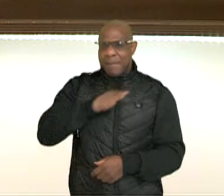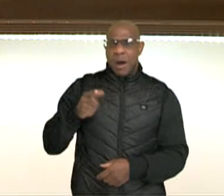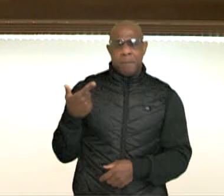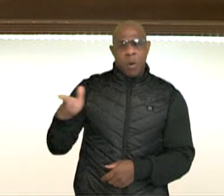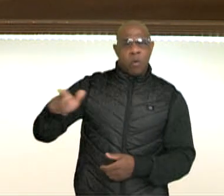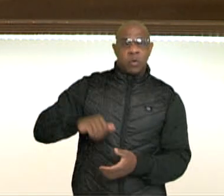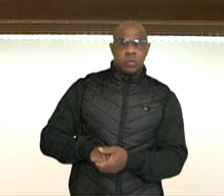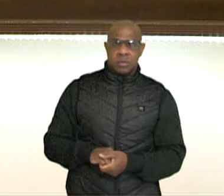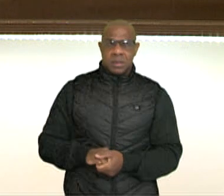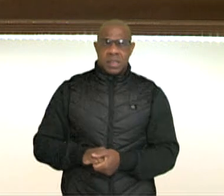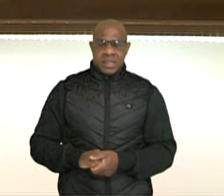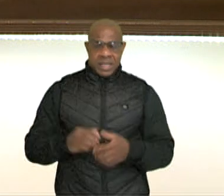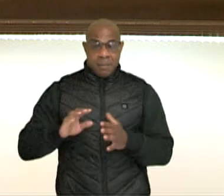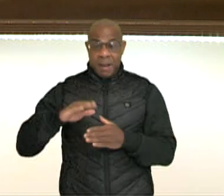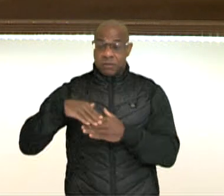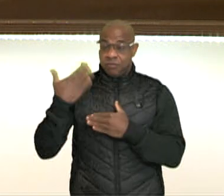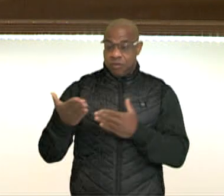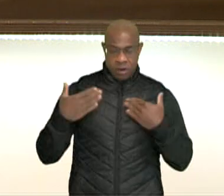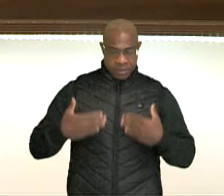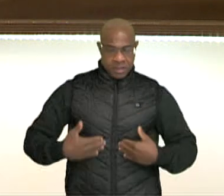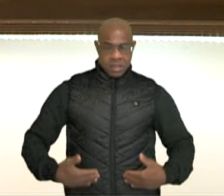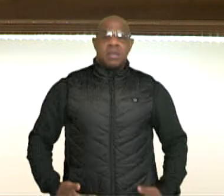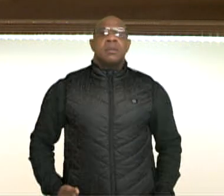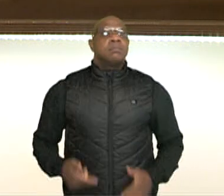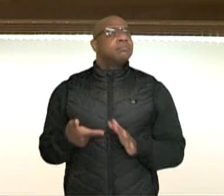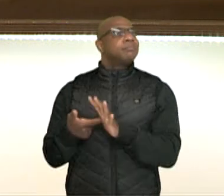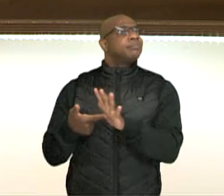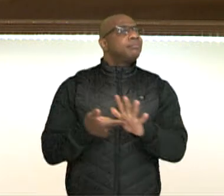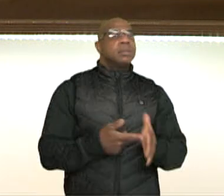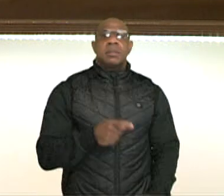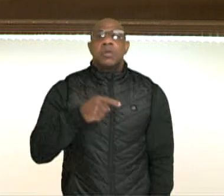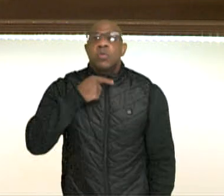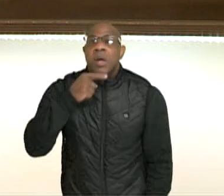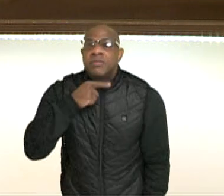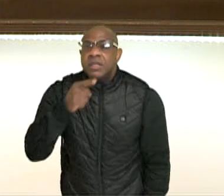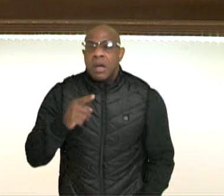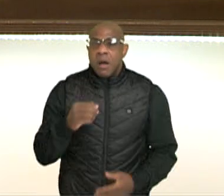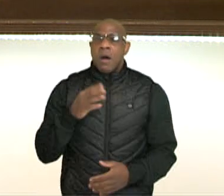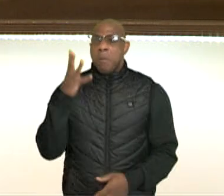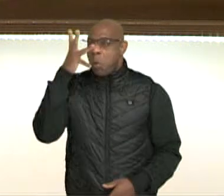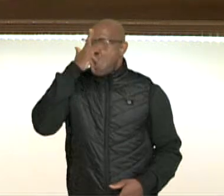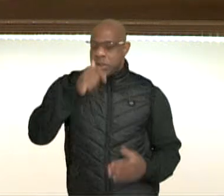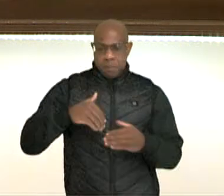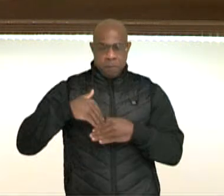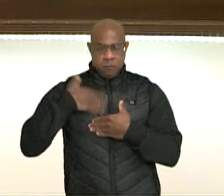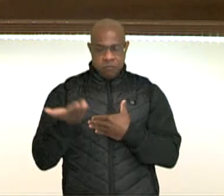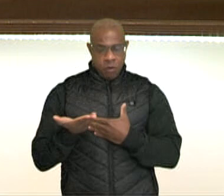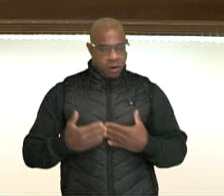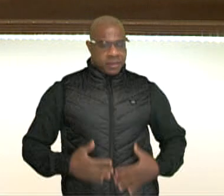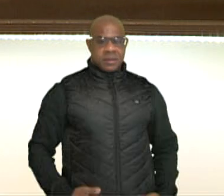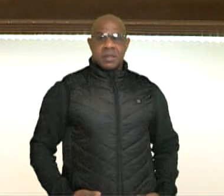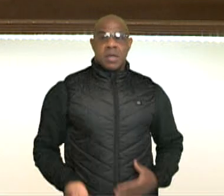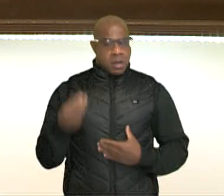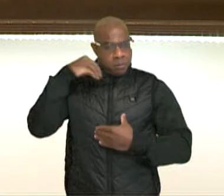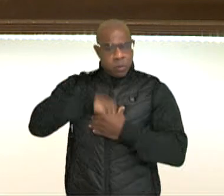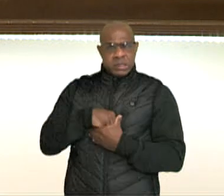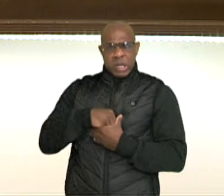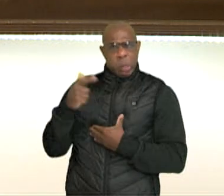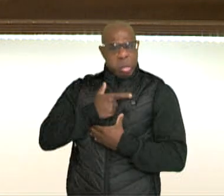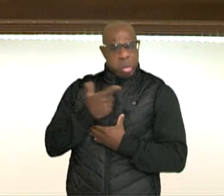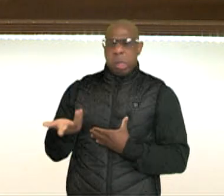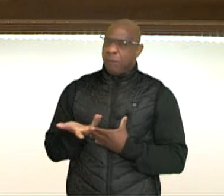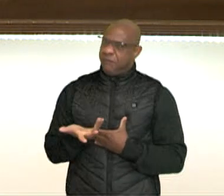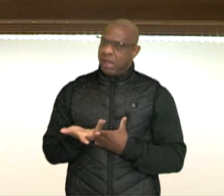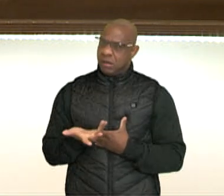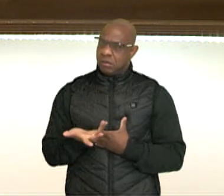pessoa. Lembre ali da cobra que mudou o sorriso. Não adianta você ser bonito por fora e por dentro não ser bonito. Tem um